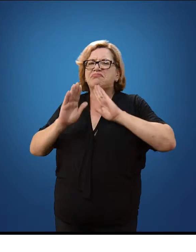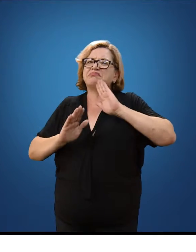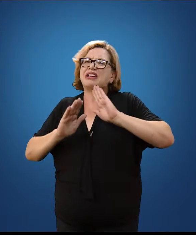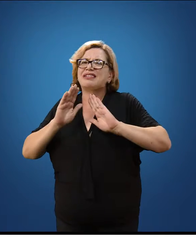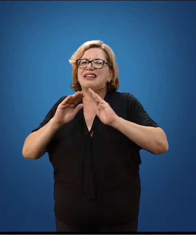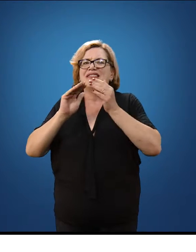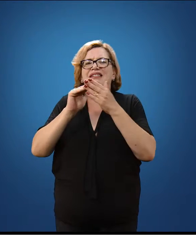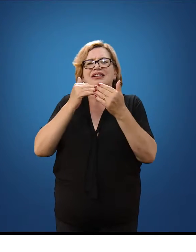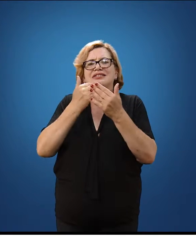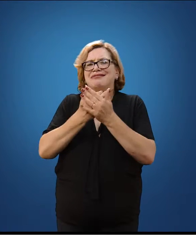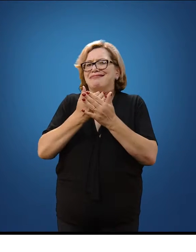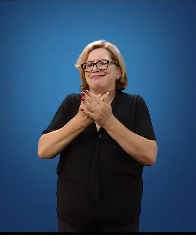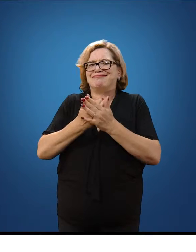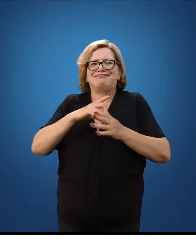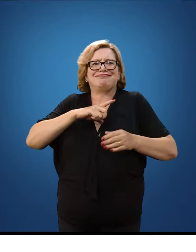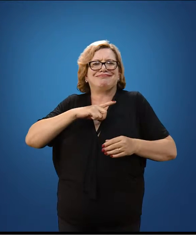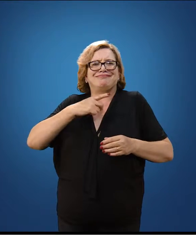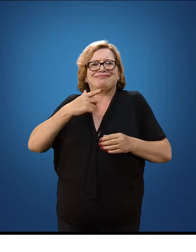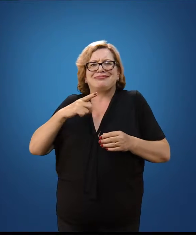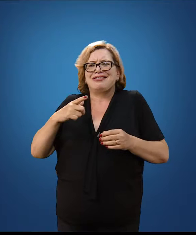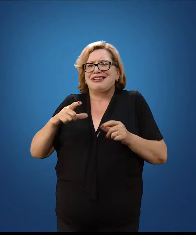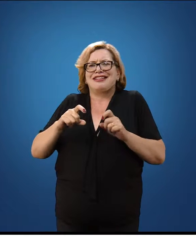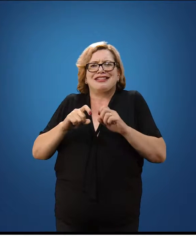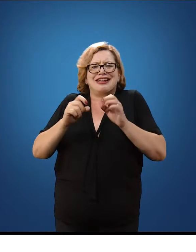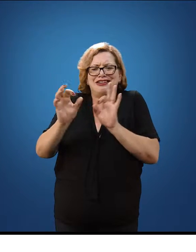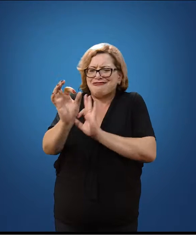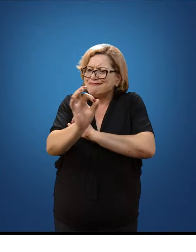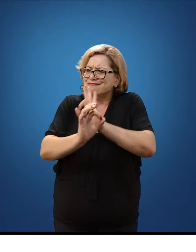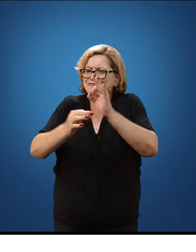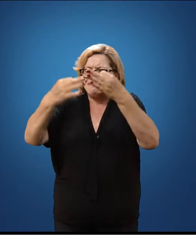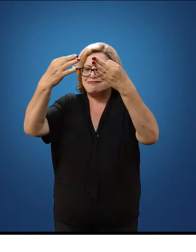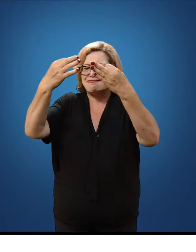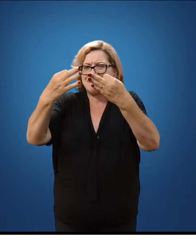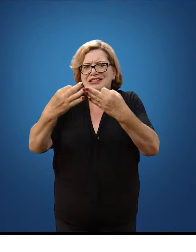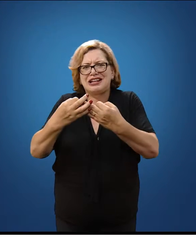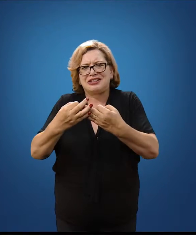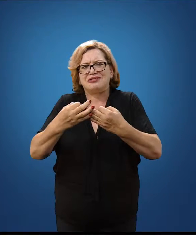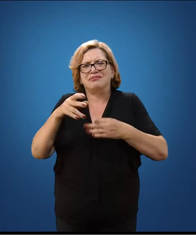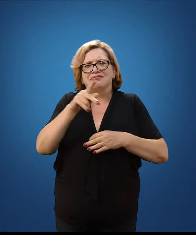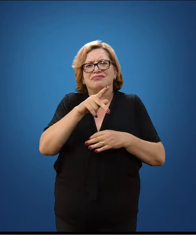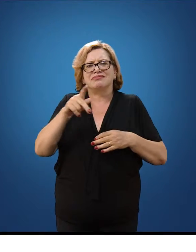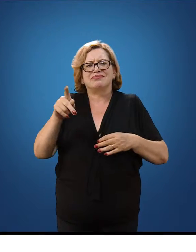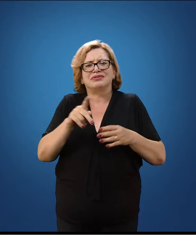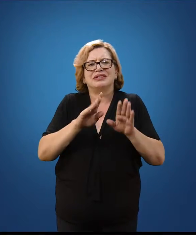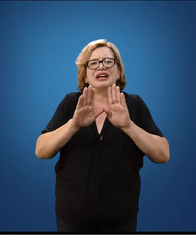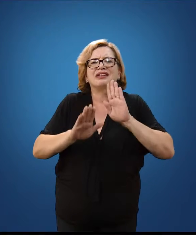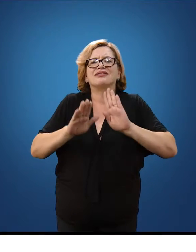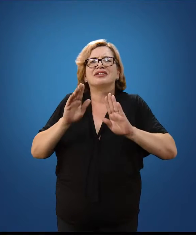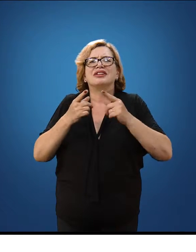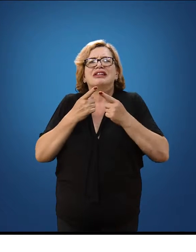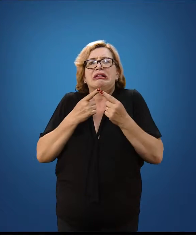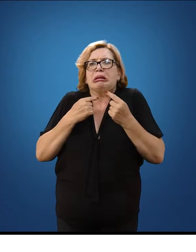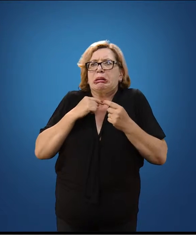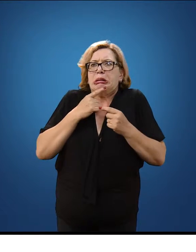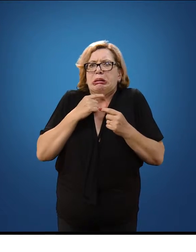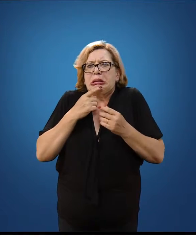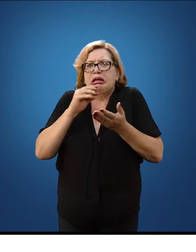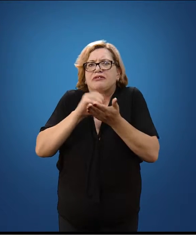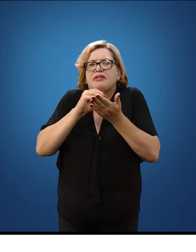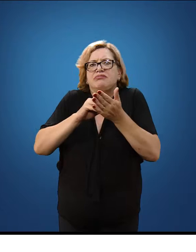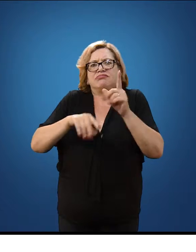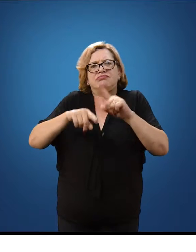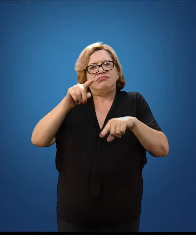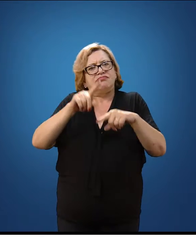as escolas oferecem a adequada estrutura para o professor que está interessado em trabalhar com essas tecnologias. O que fazer